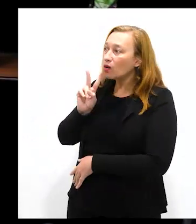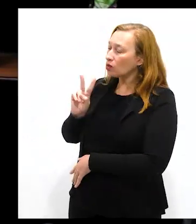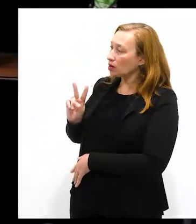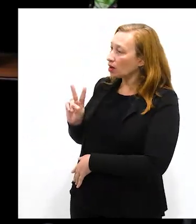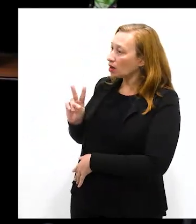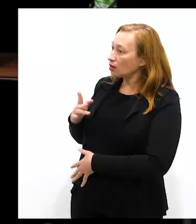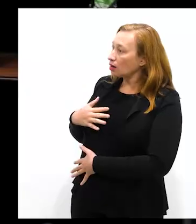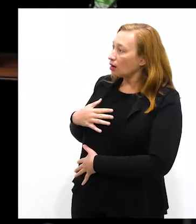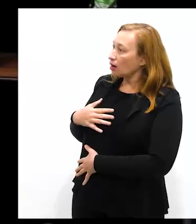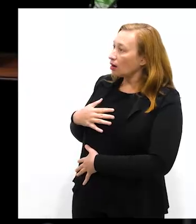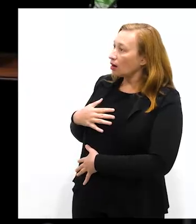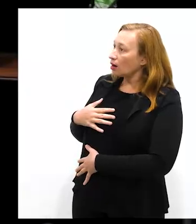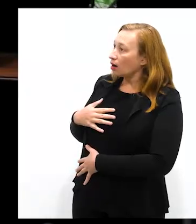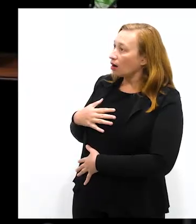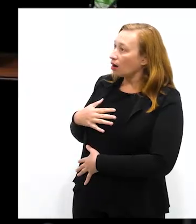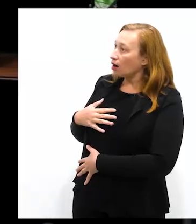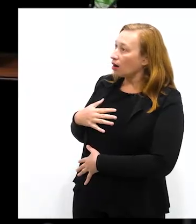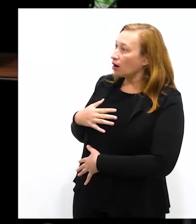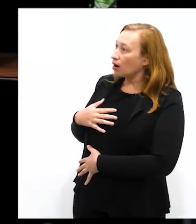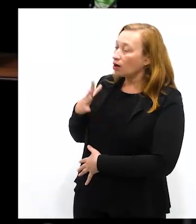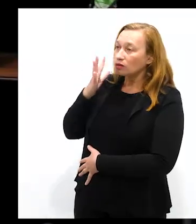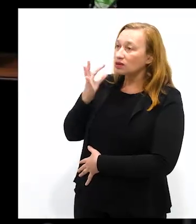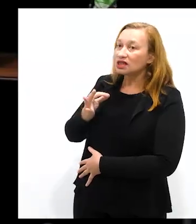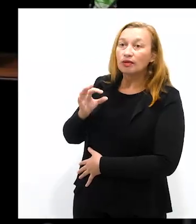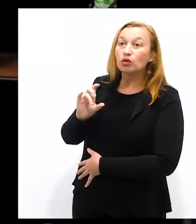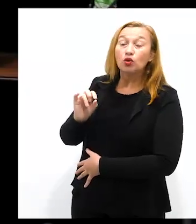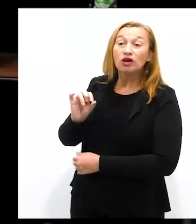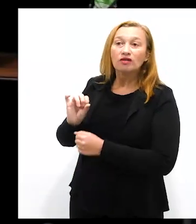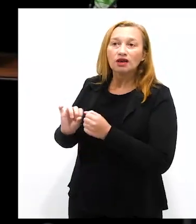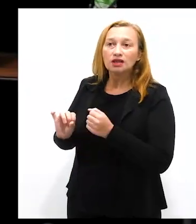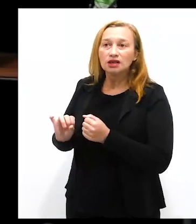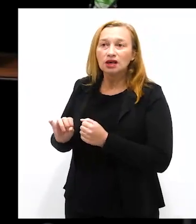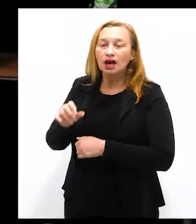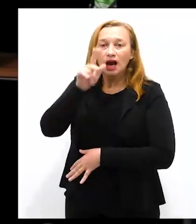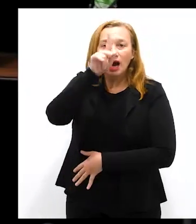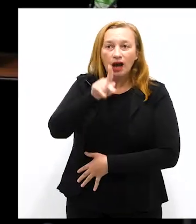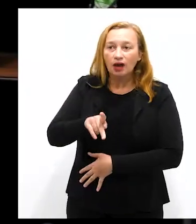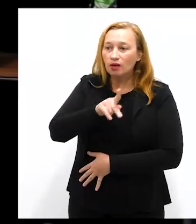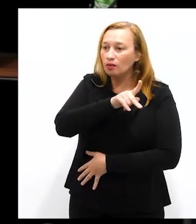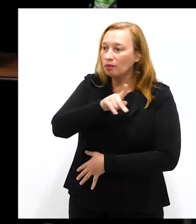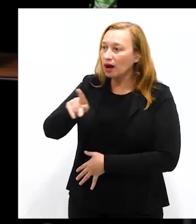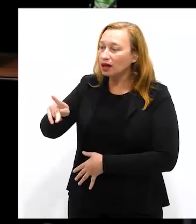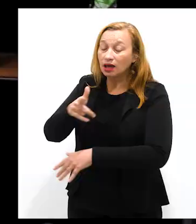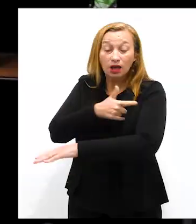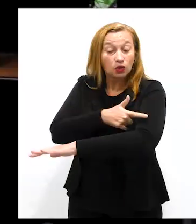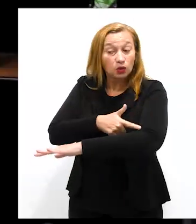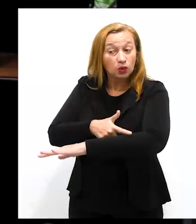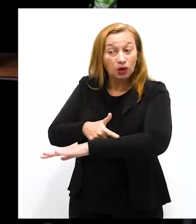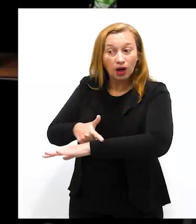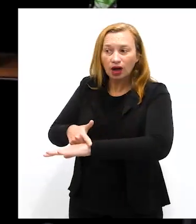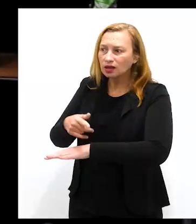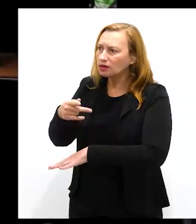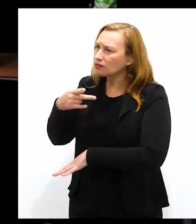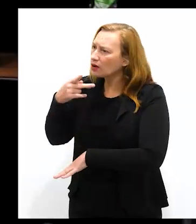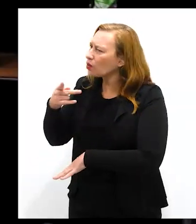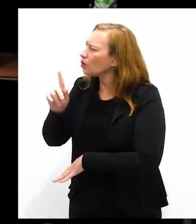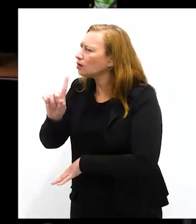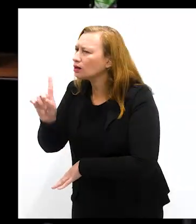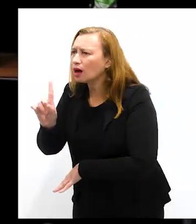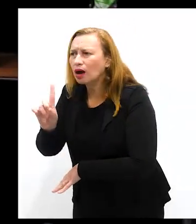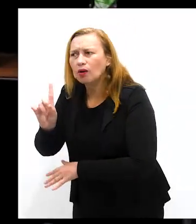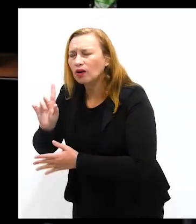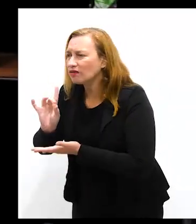no ponto, pergunto o padre o que faz. Aí o padre veio lentamente, educado, e falou com ela,